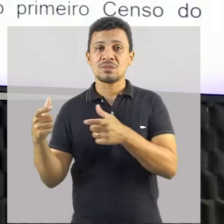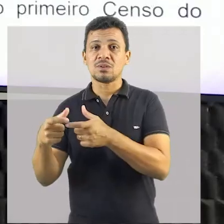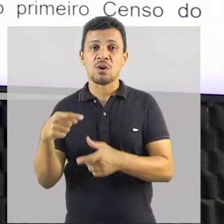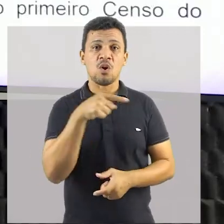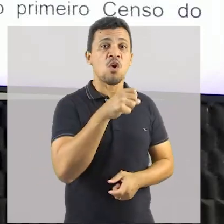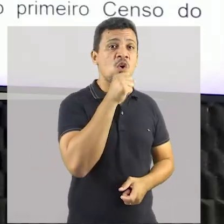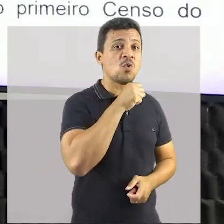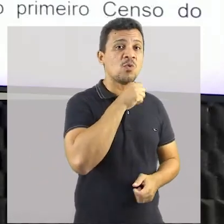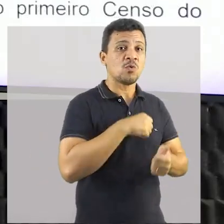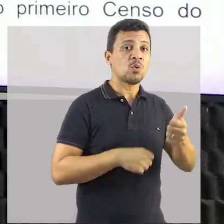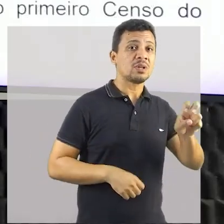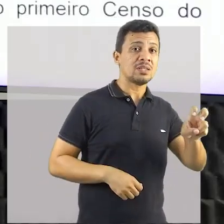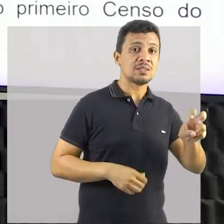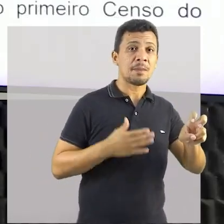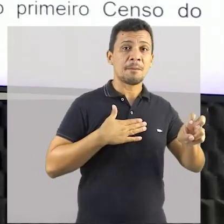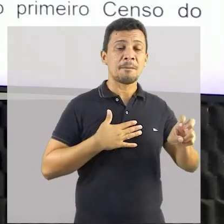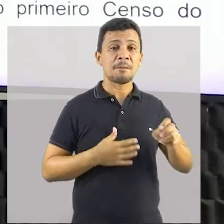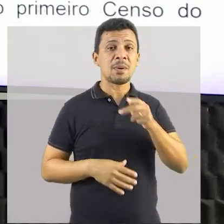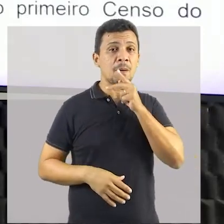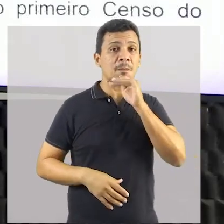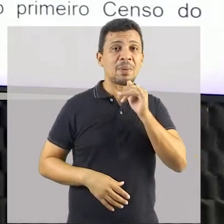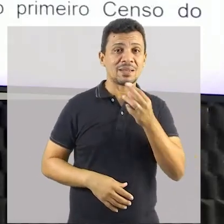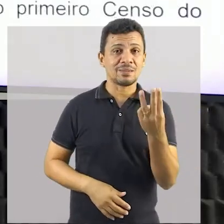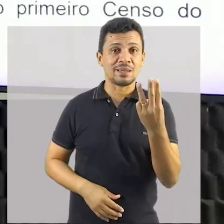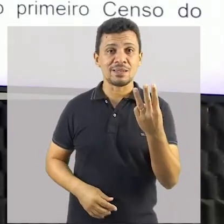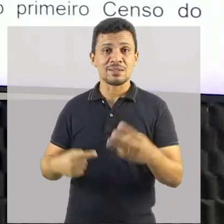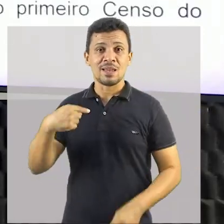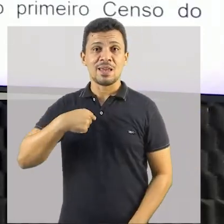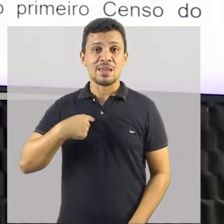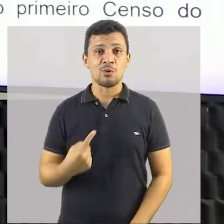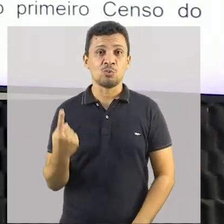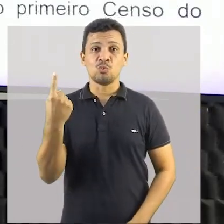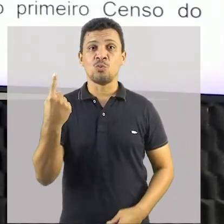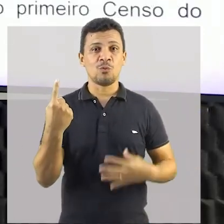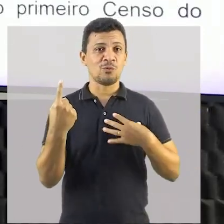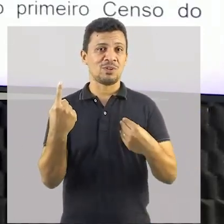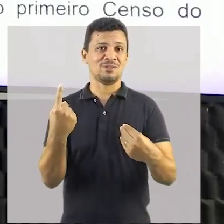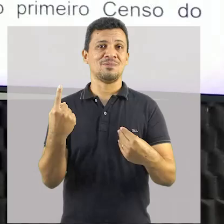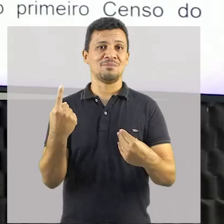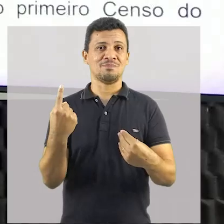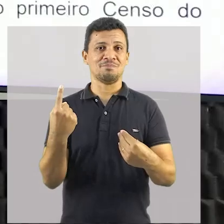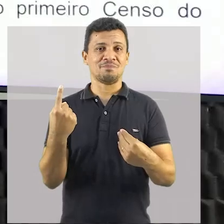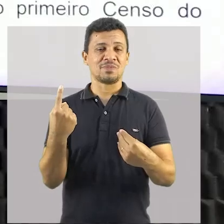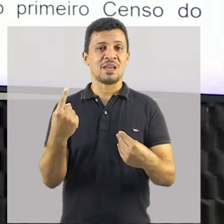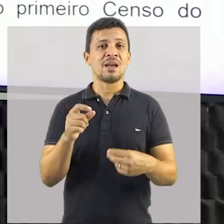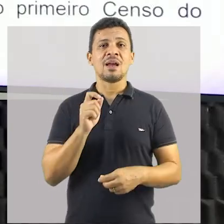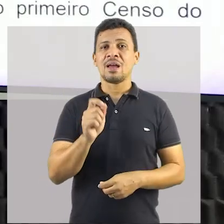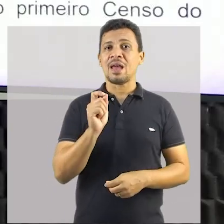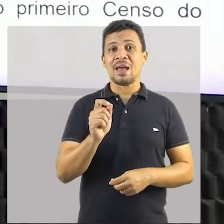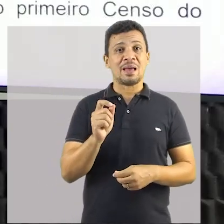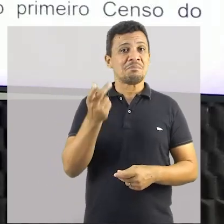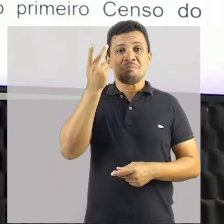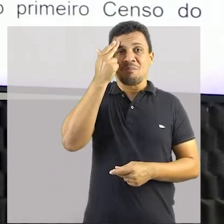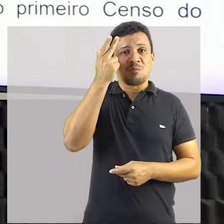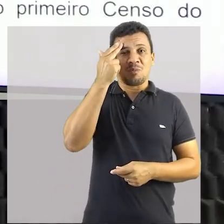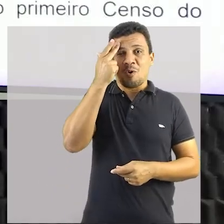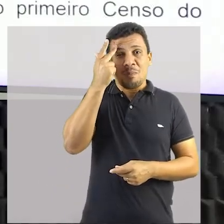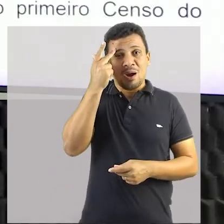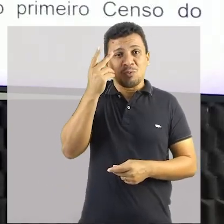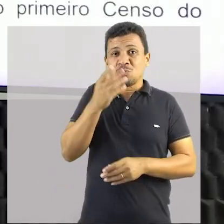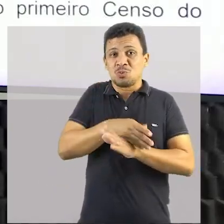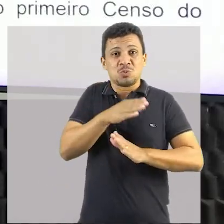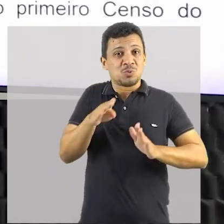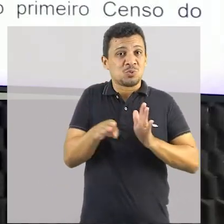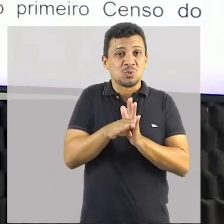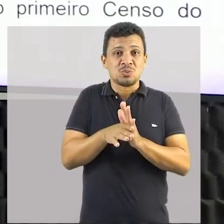teve 15, meu pai teve 3 e eu tenho apenas 1. Veja só, essa é uma métrica que é quase comum de todos